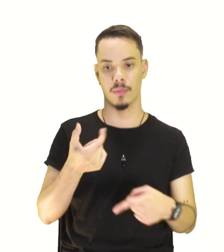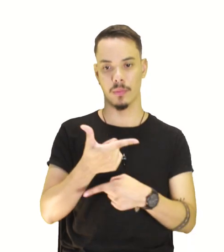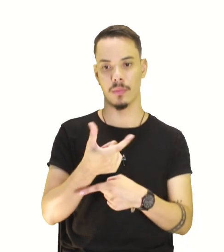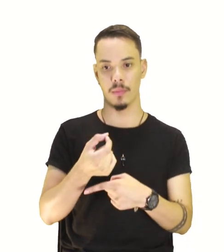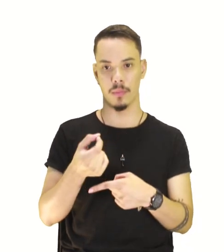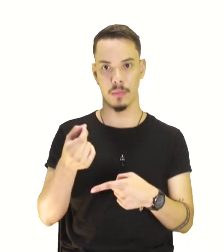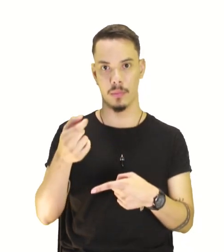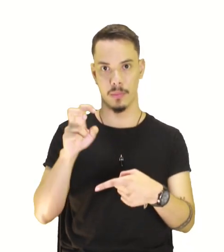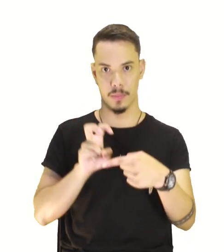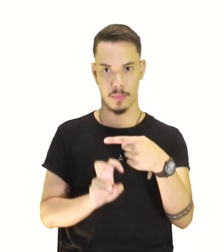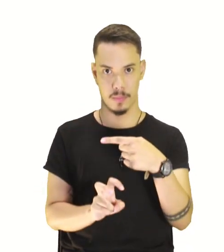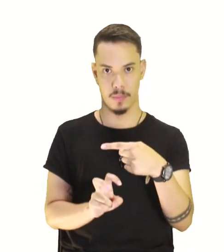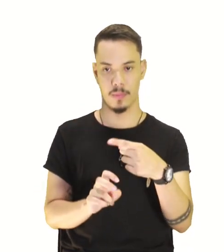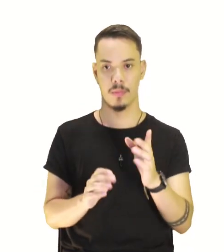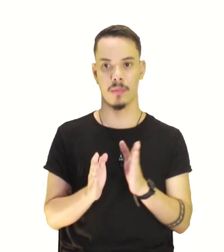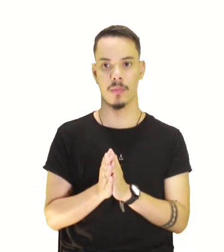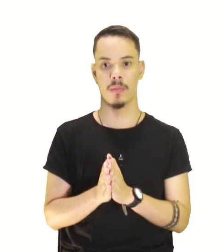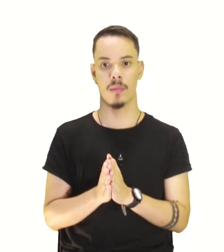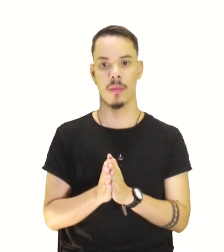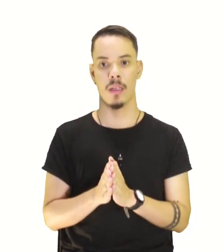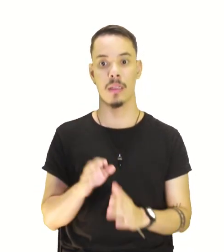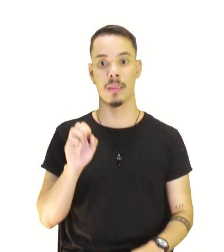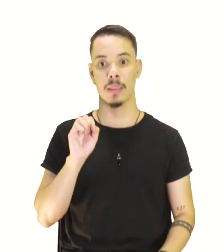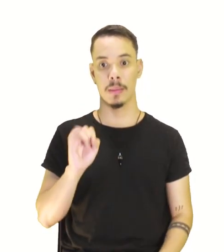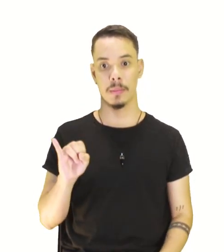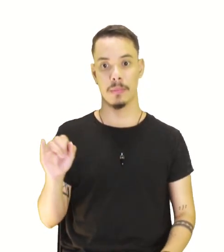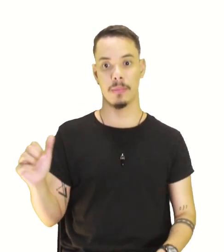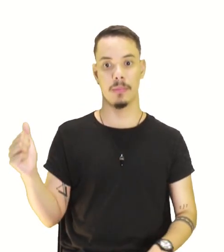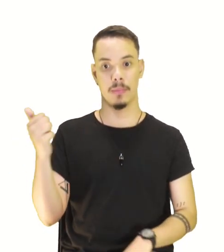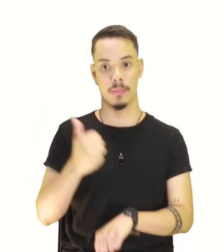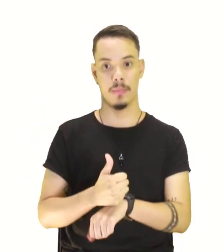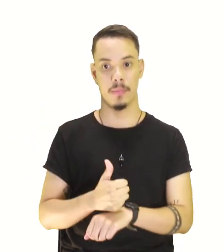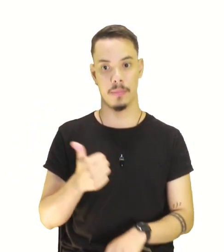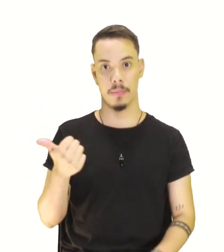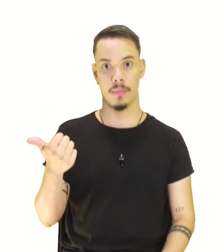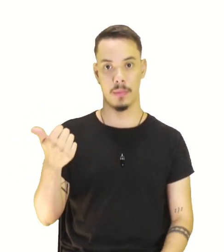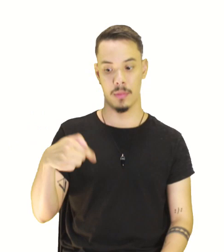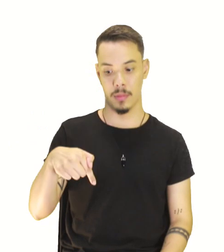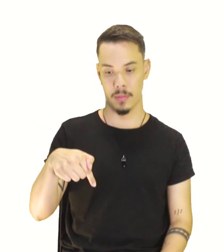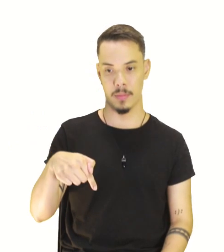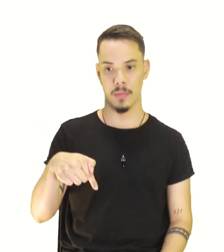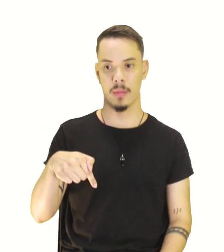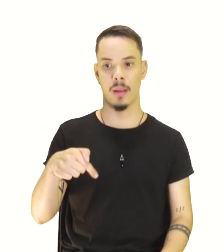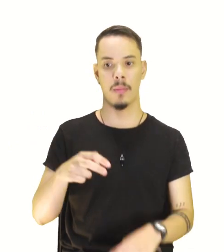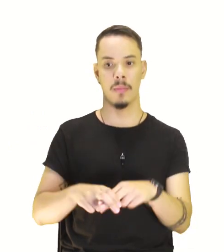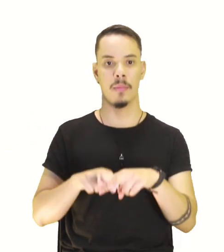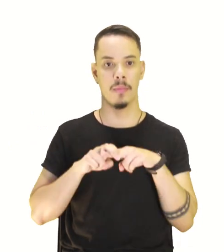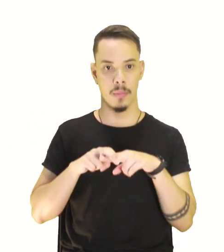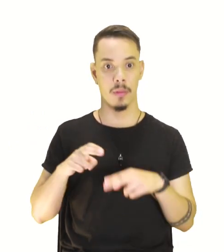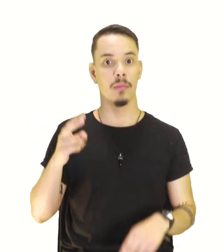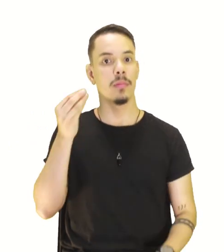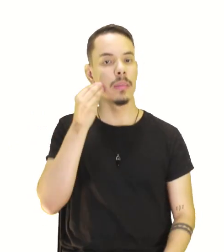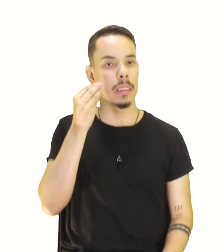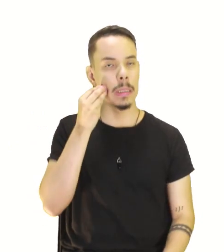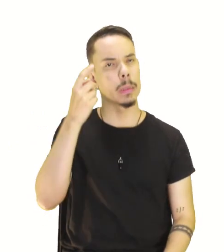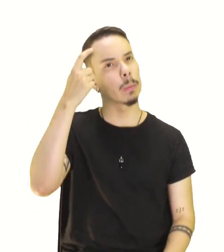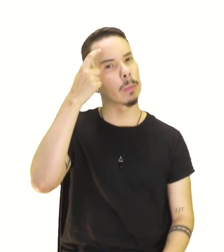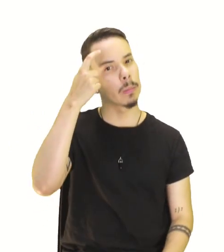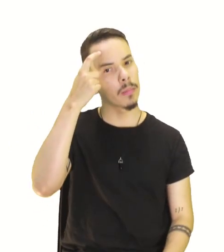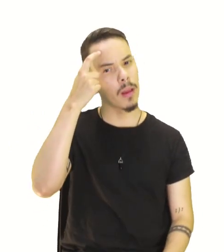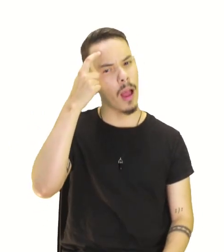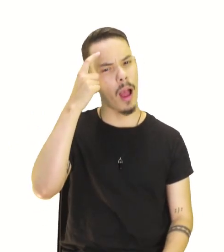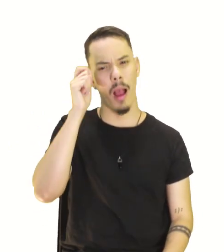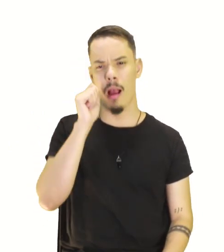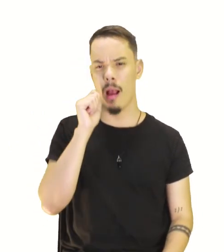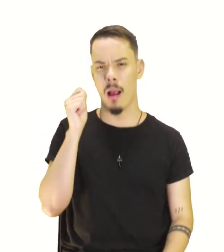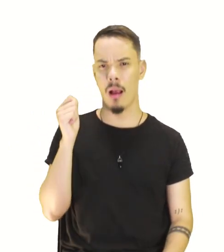nós fizemos, lembra? Se entra 3, vai dar 15 mais 2, 17. Então ele foi experimentando, pensando, disse, não, é o 4, porque